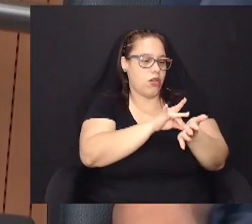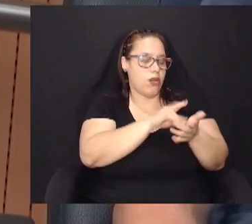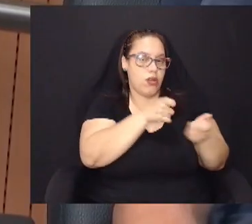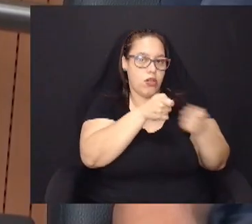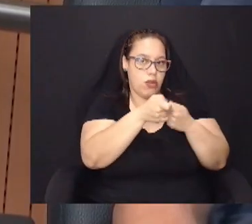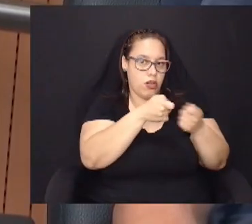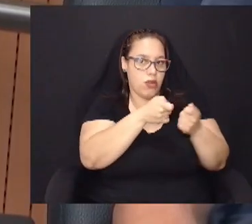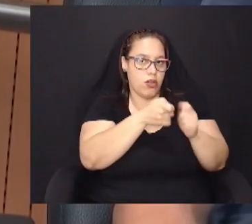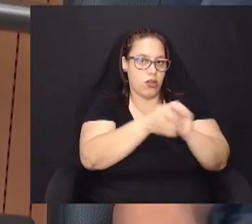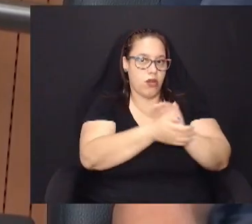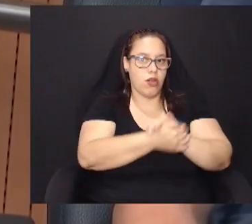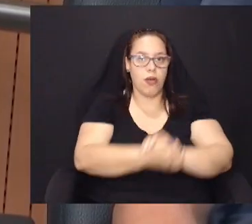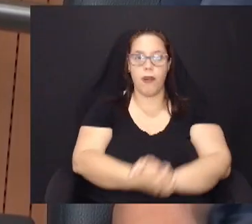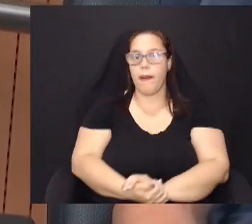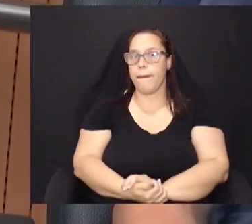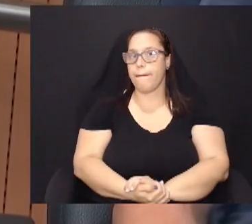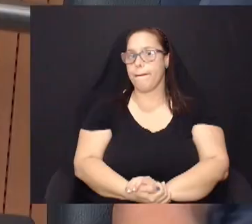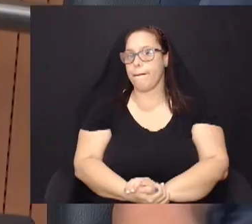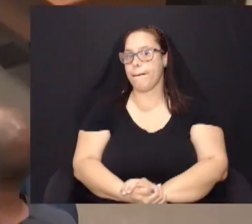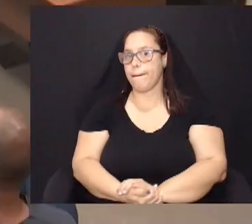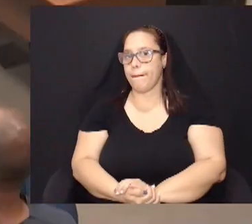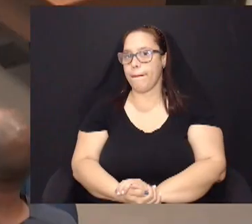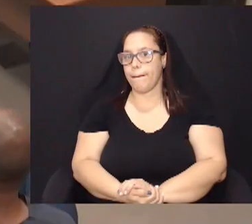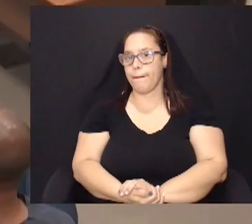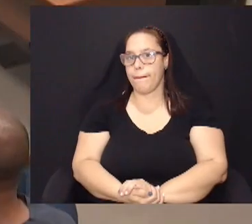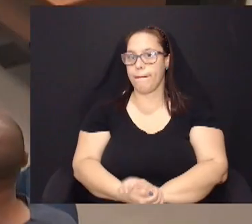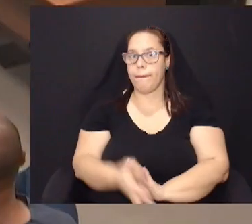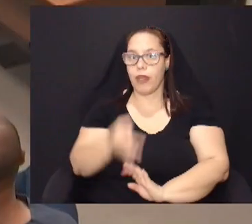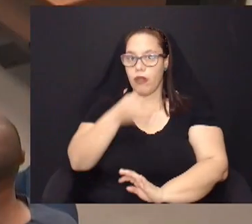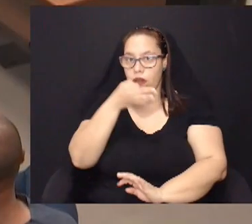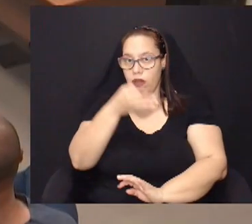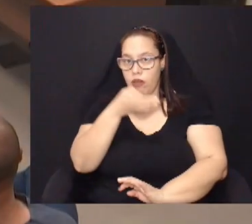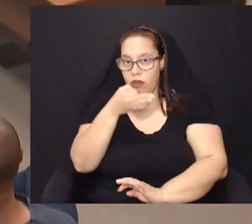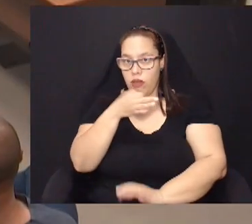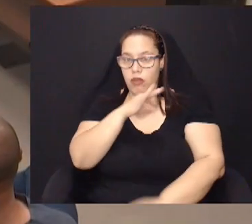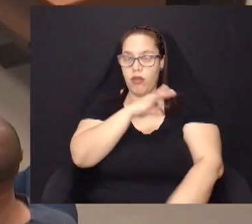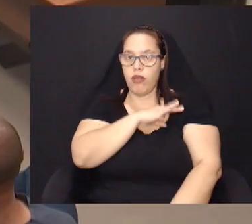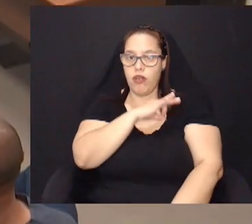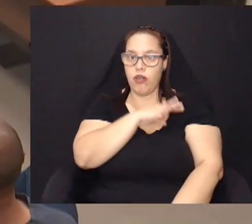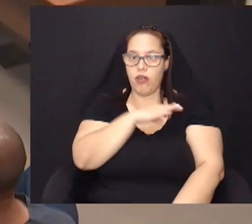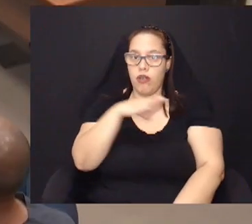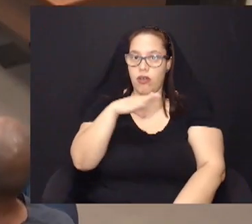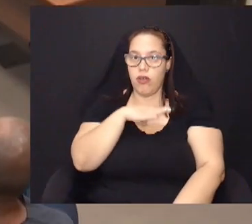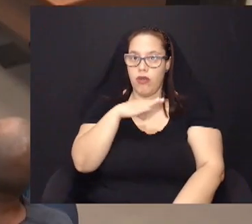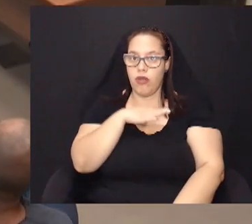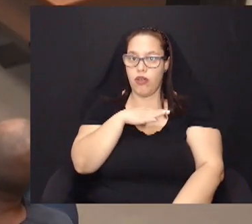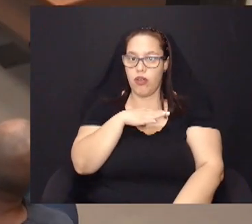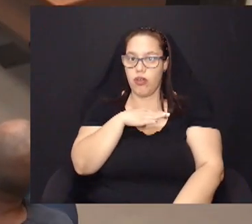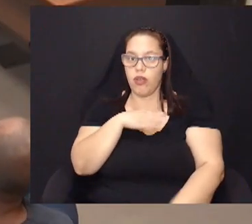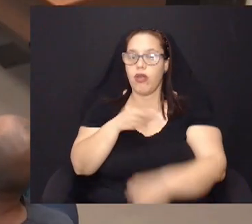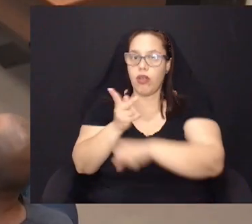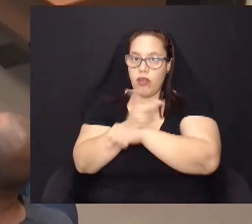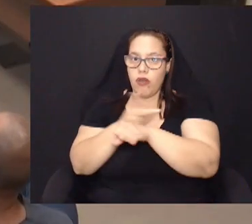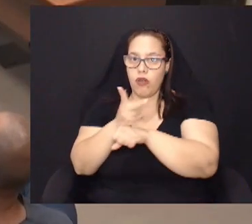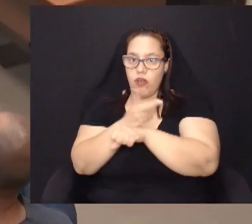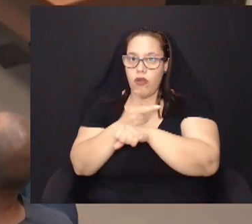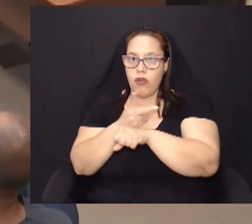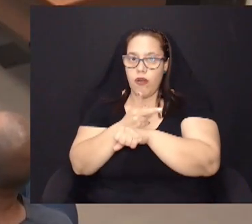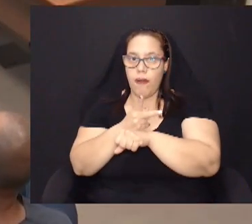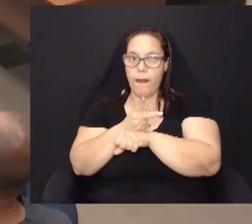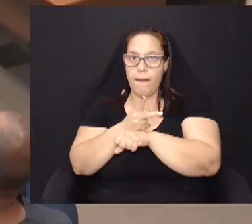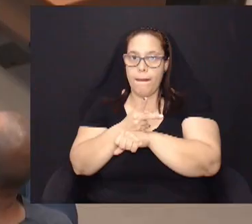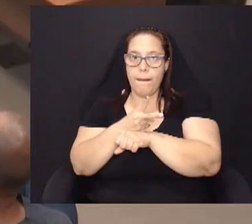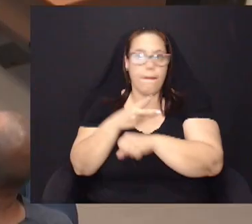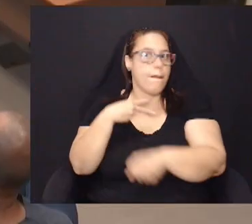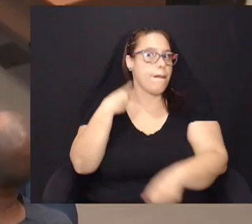né? Eu sugeri para trazer a guarda, que assim, a gente buscou isso, né? Eu vereador, dá